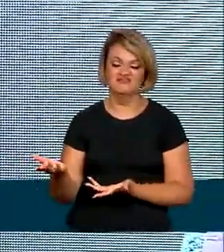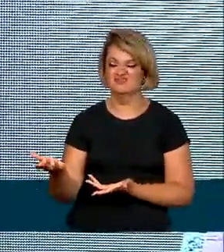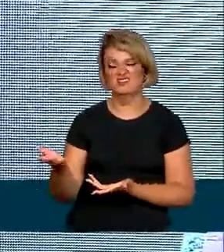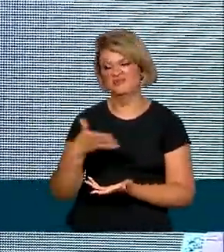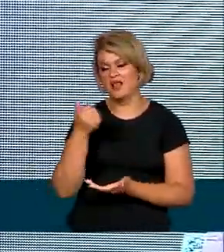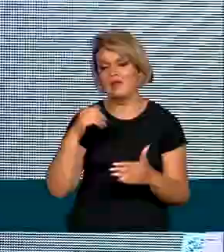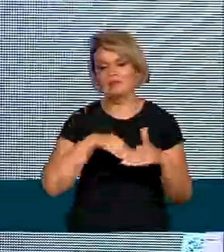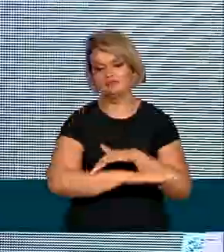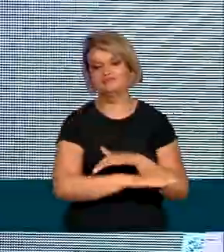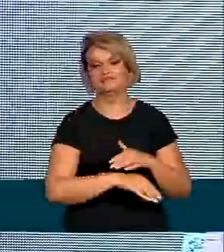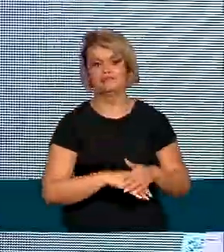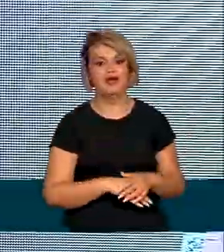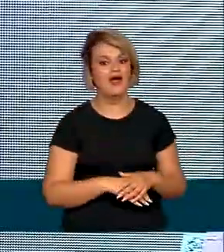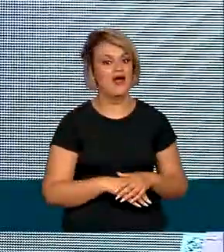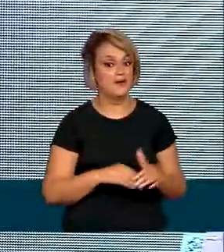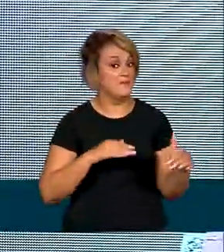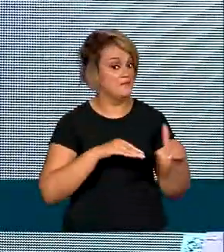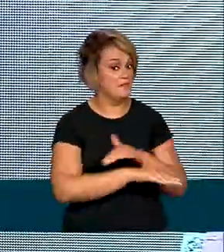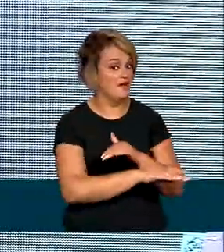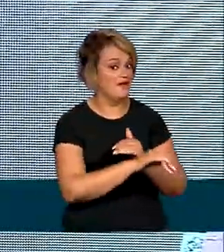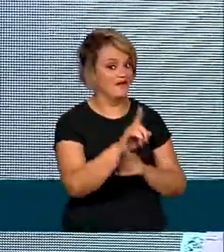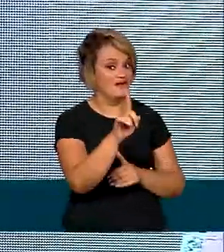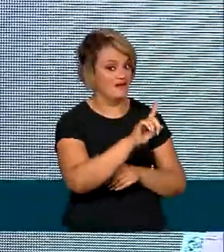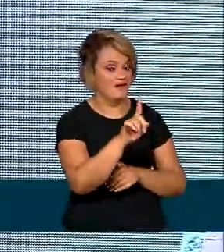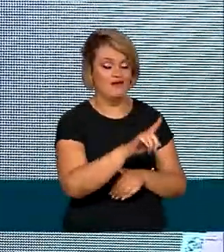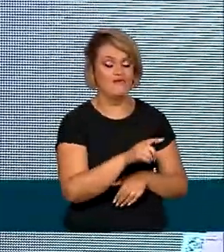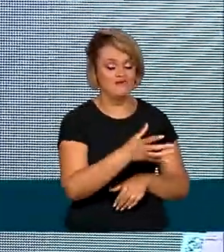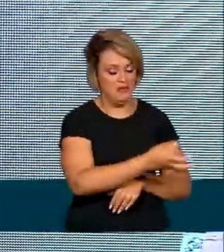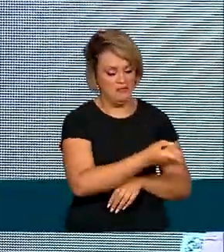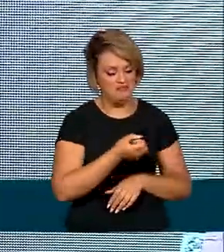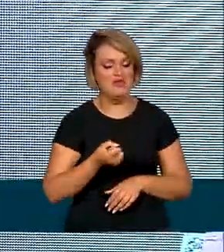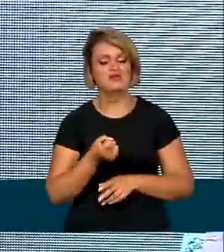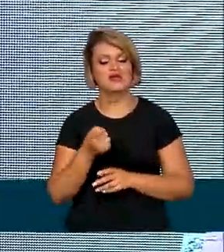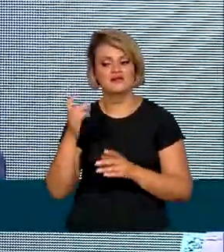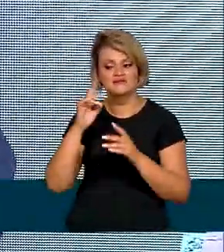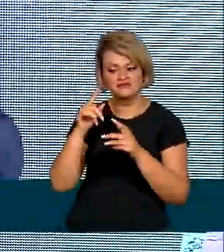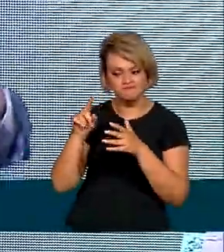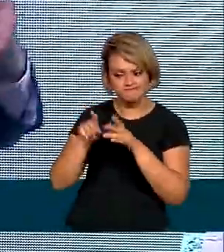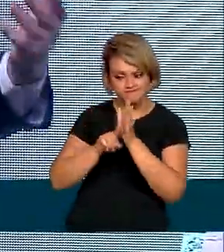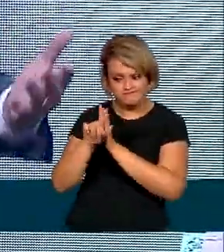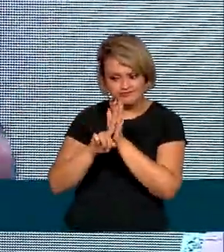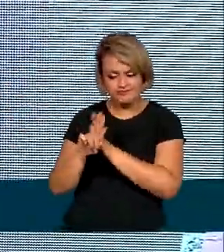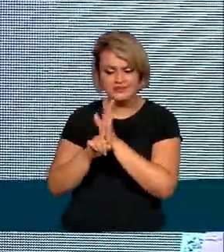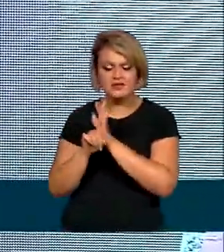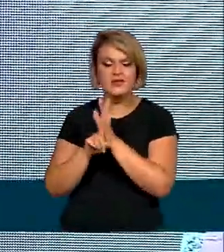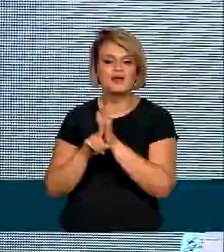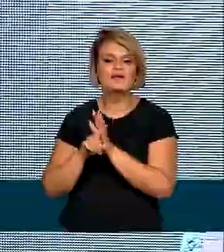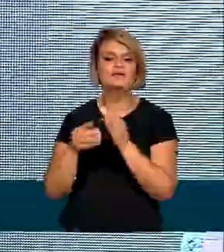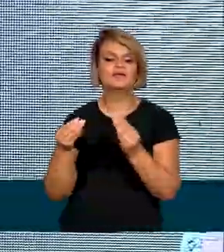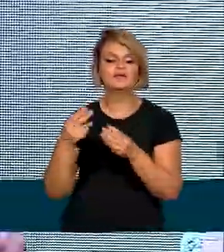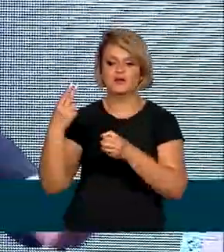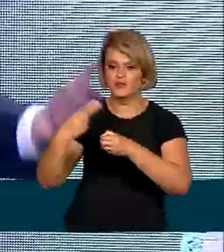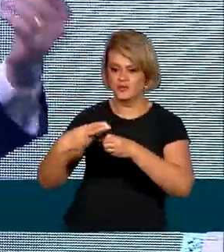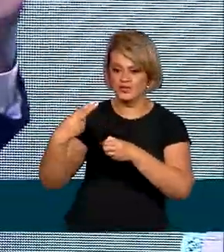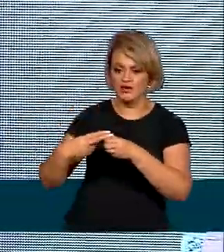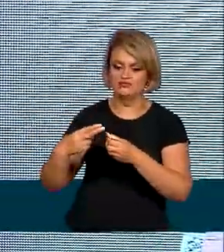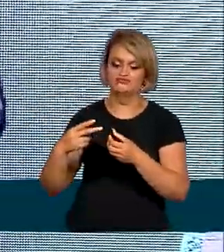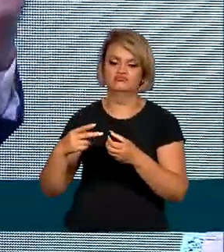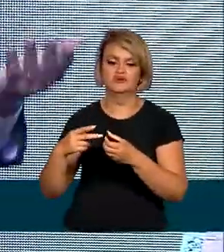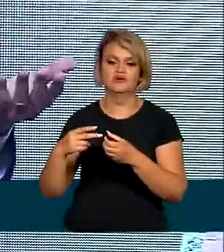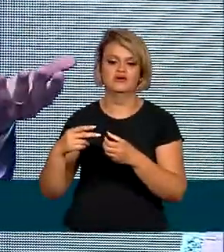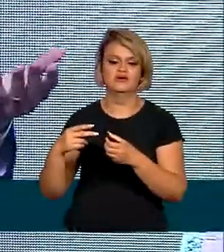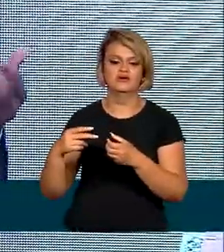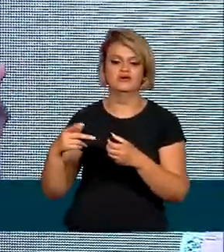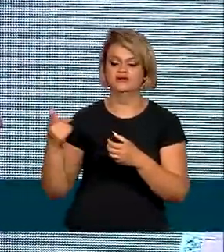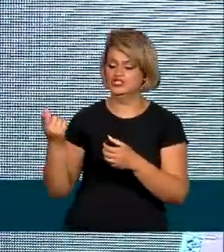gavetas eles agora não irão para as gavetas irão ser disponibilizados para que a união com o menor